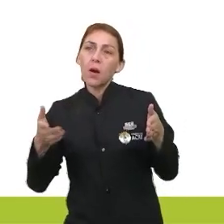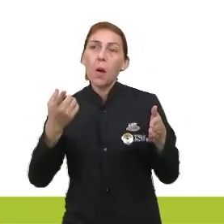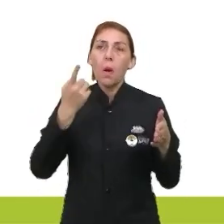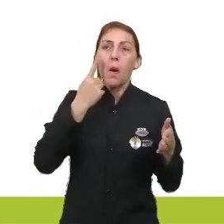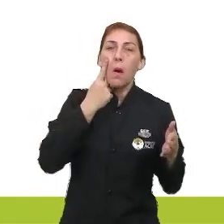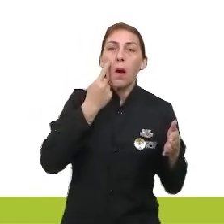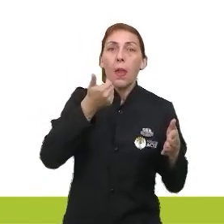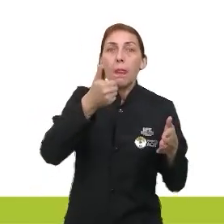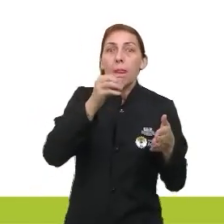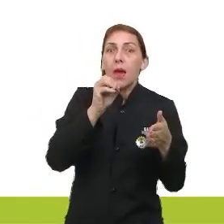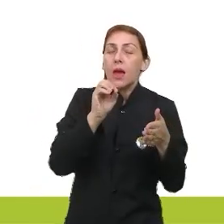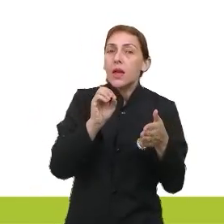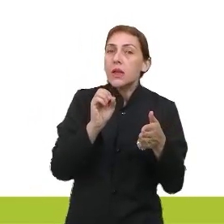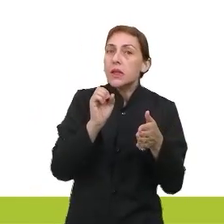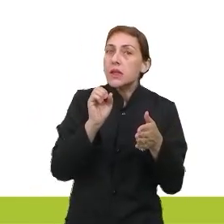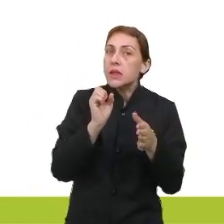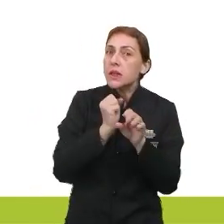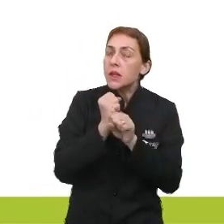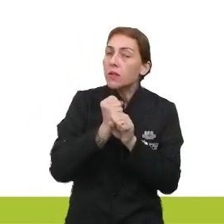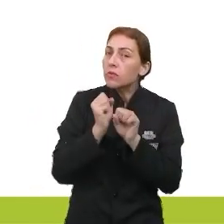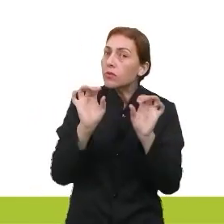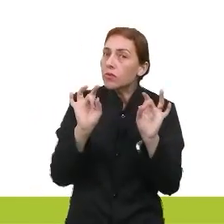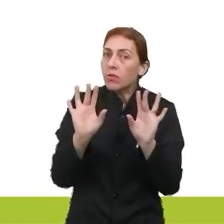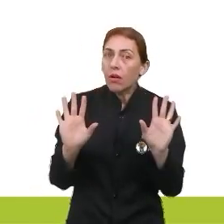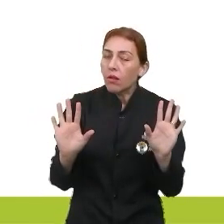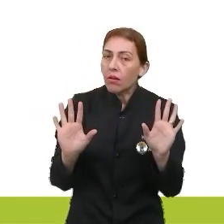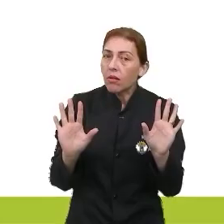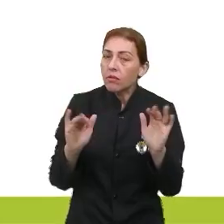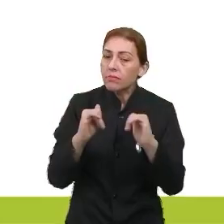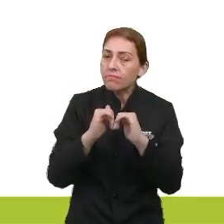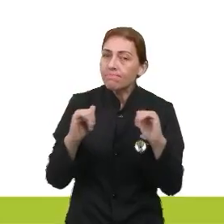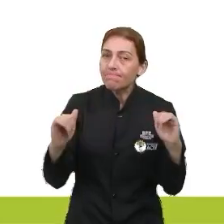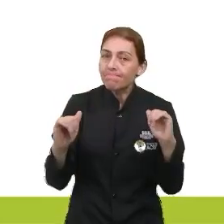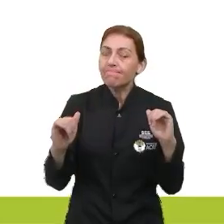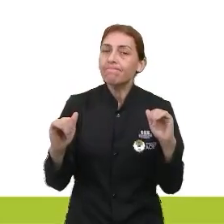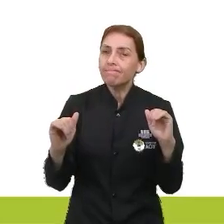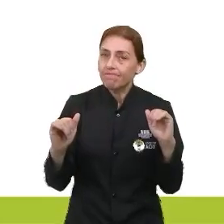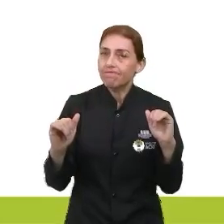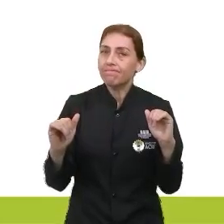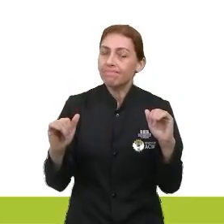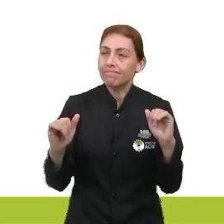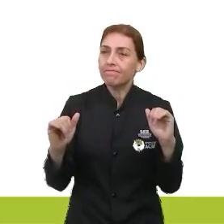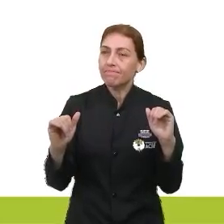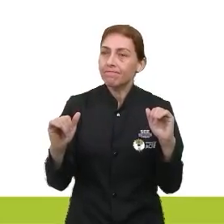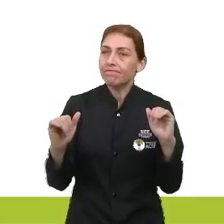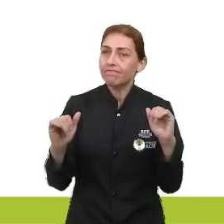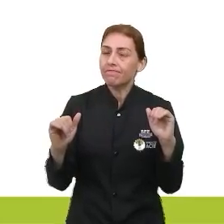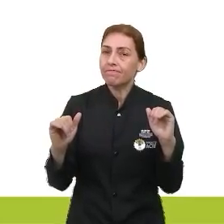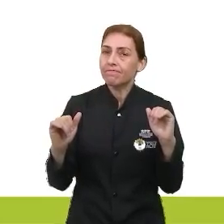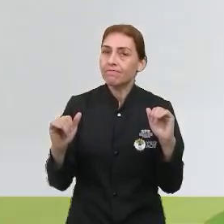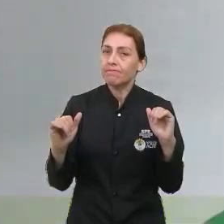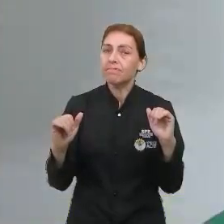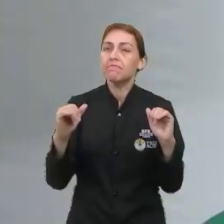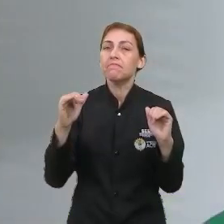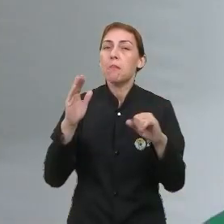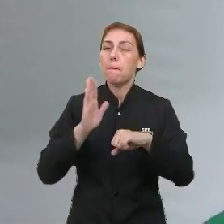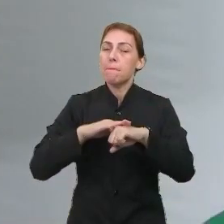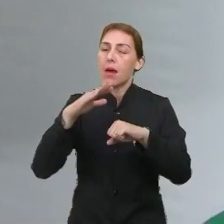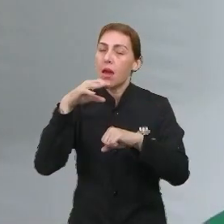olha isso. Nós temos 10 anos apenas separando. Então os processos estão muito